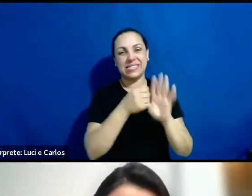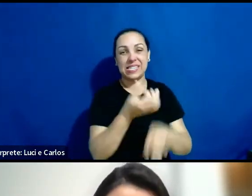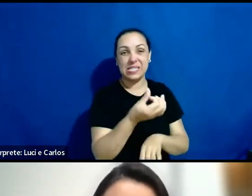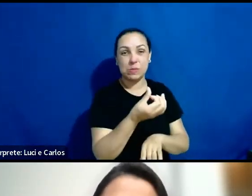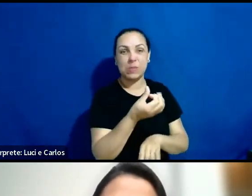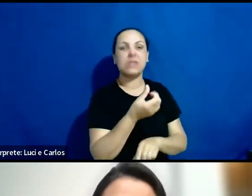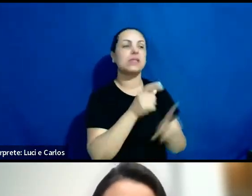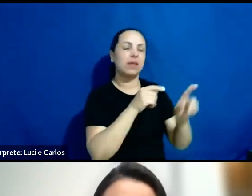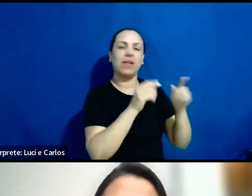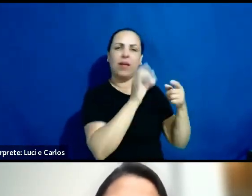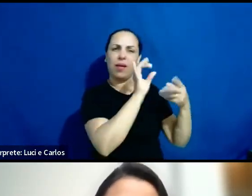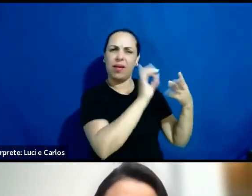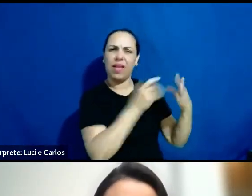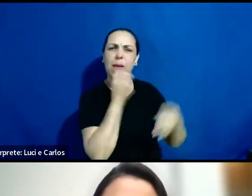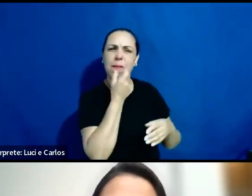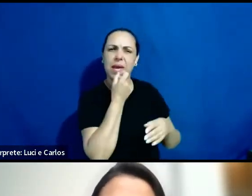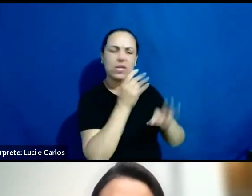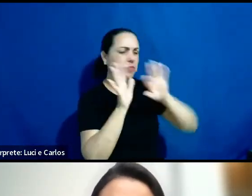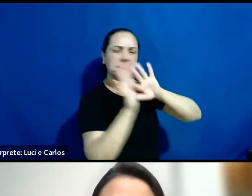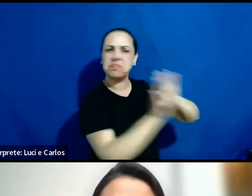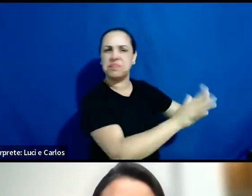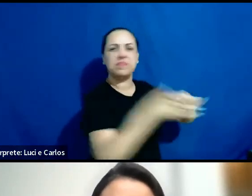as medicações,